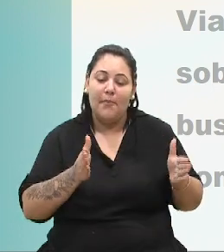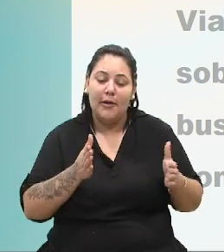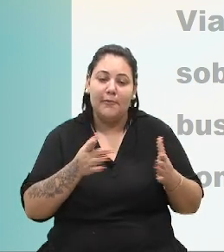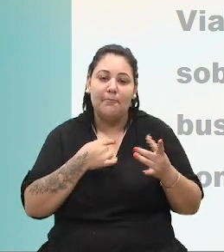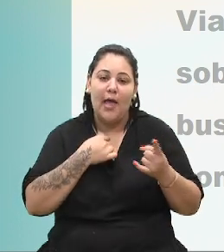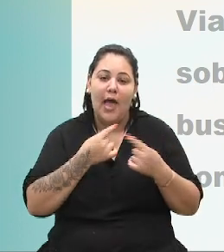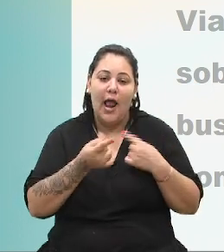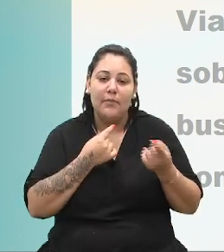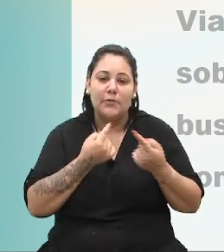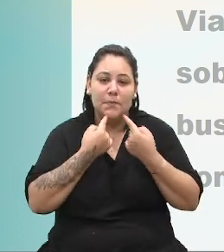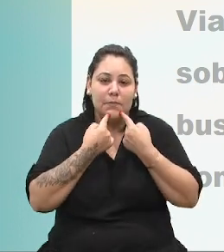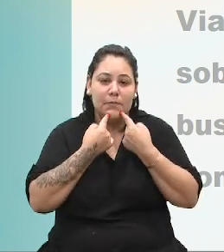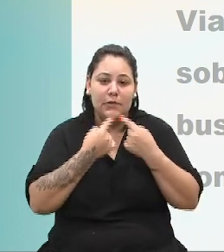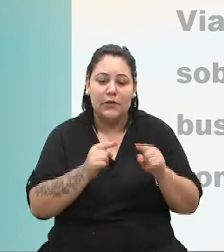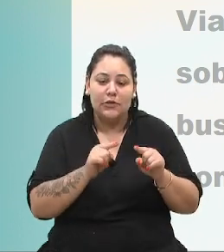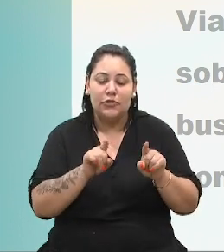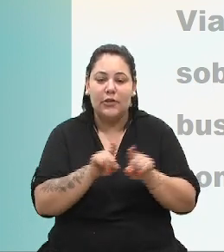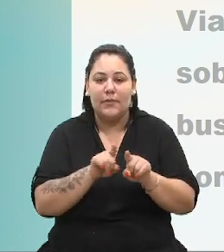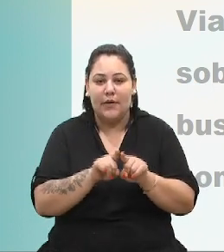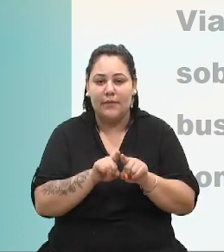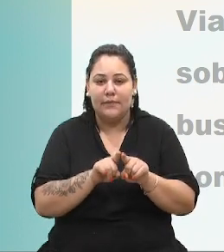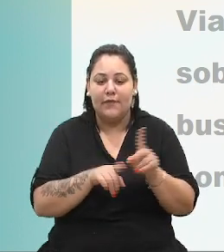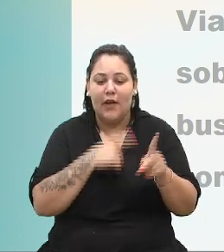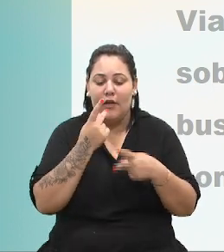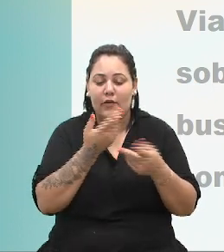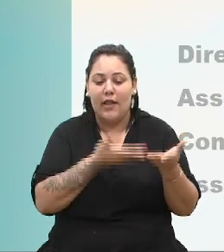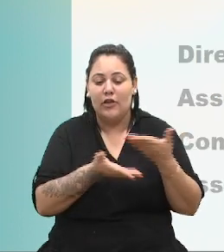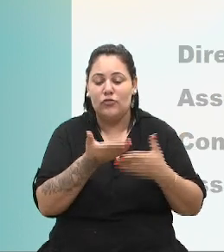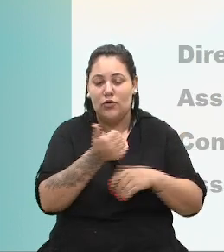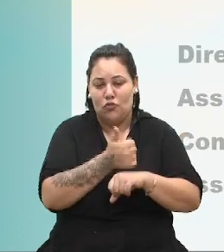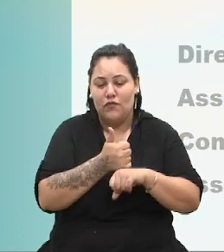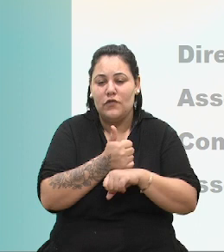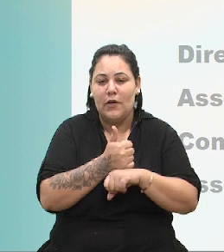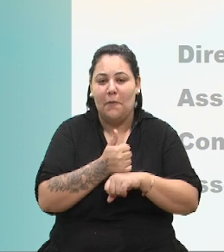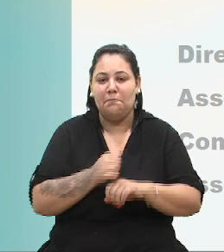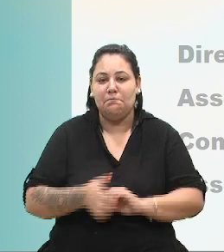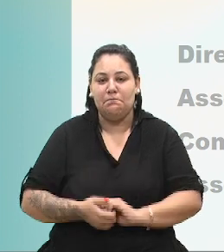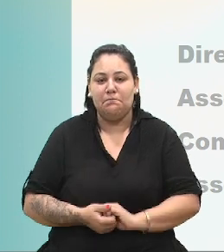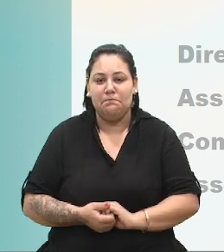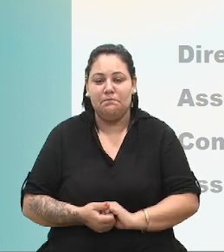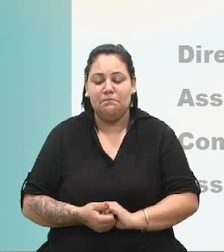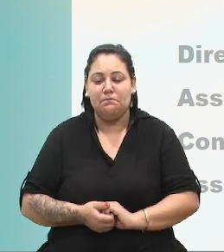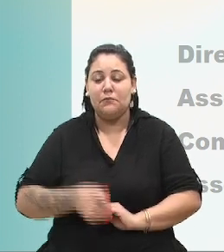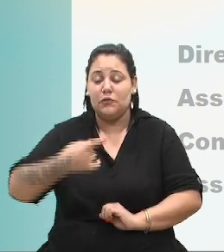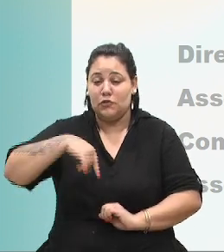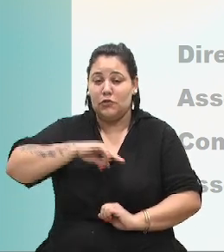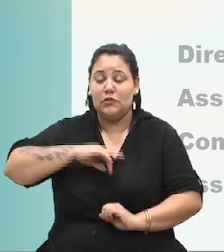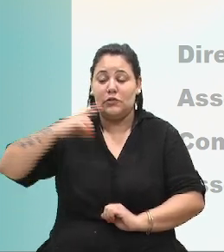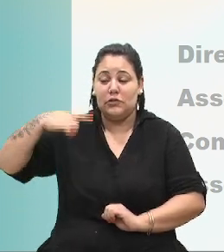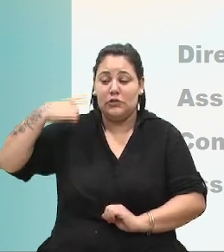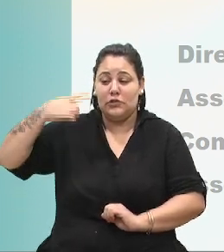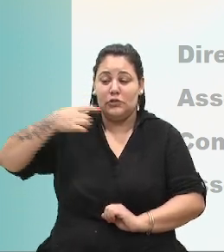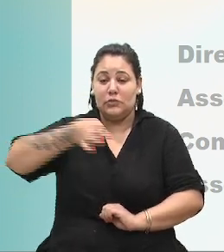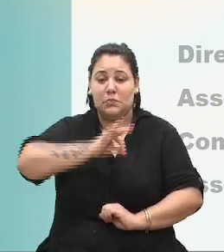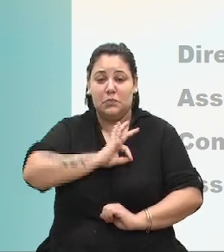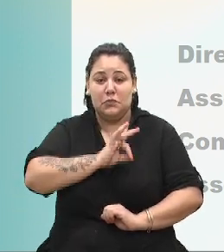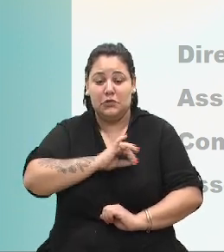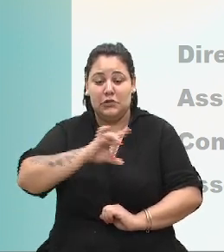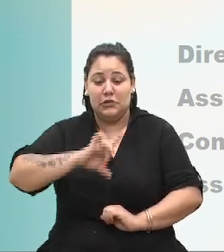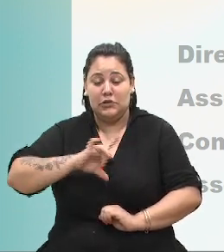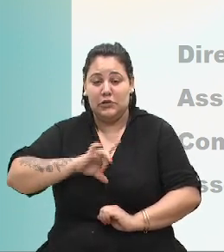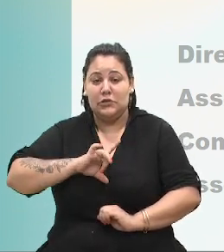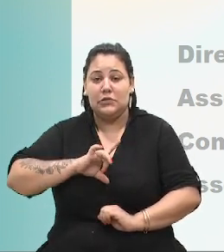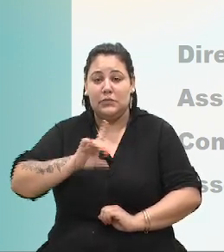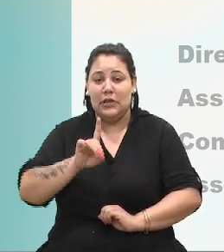e críticas também a determinado atendimento de um profissional. Nossas delegacias seccionais, como eu já falei, nós temos uma